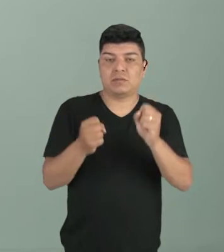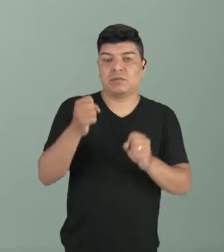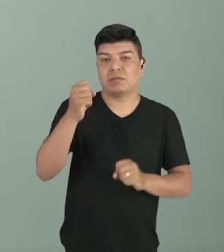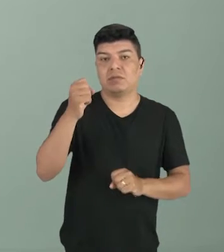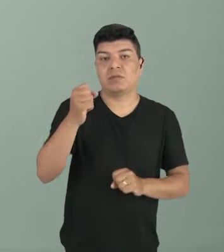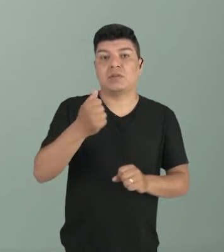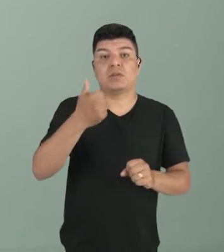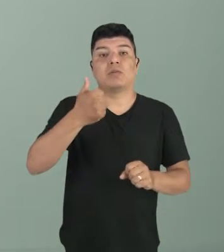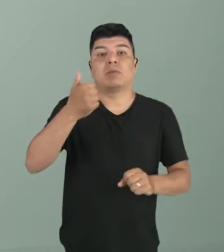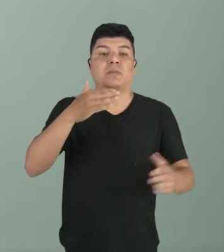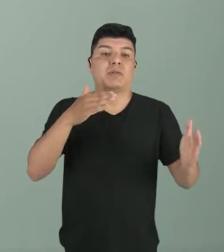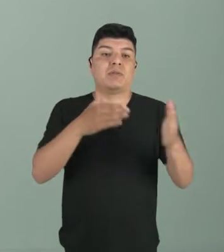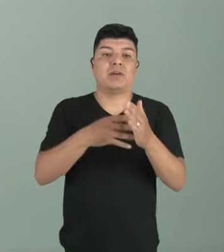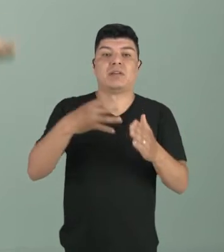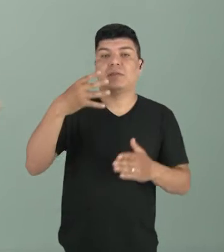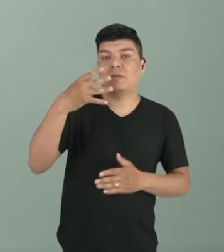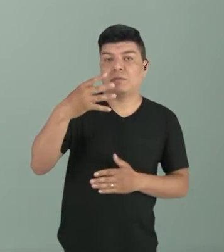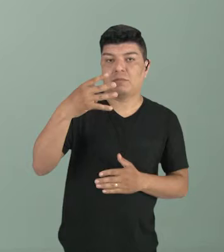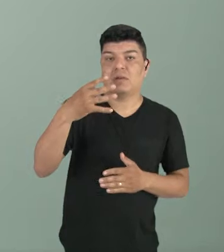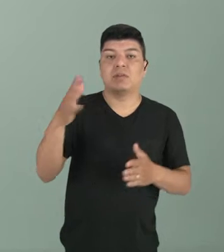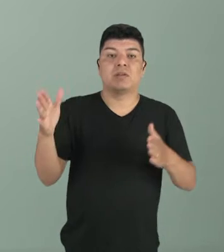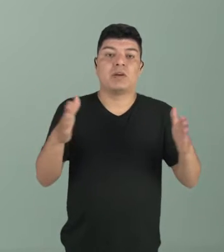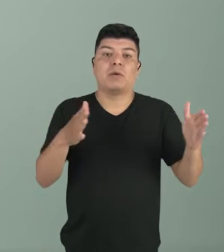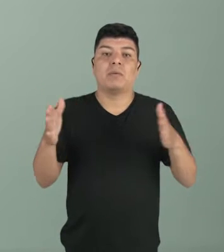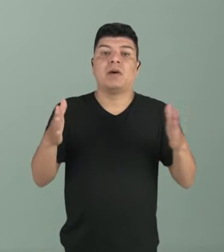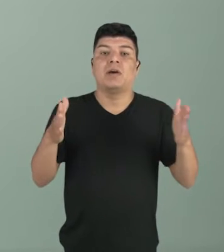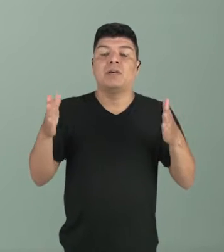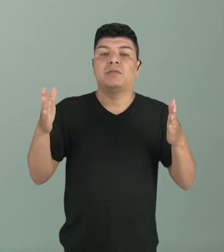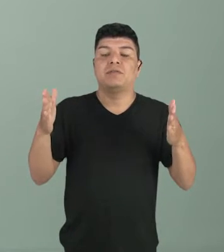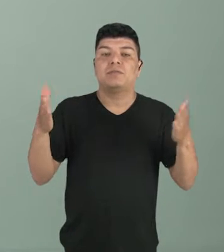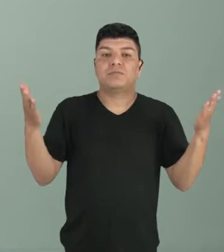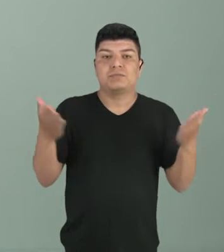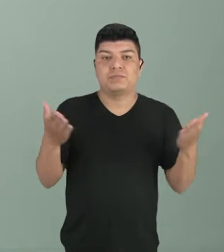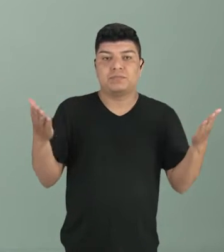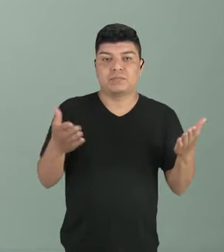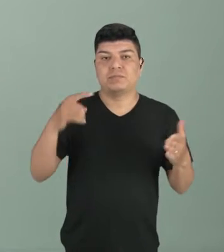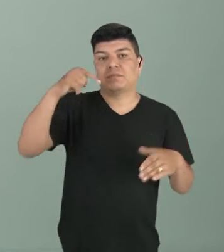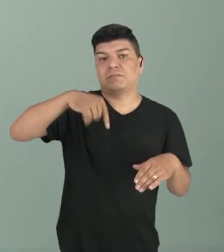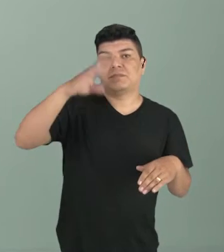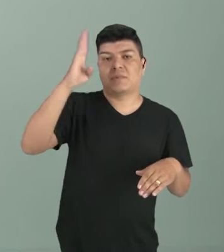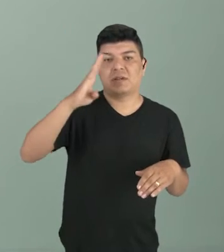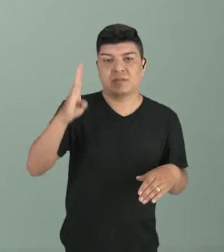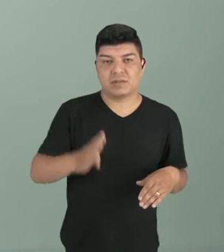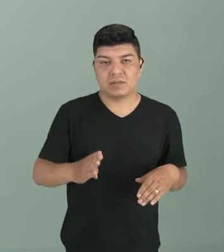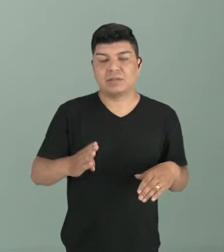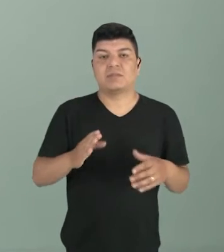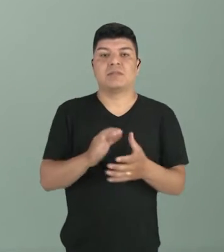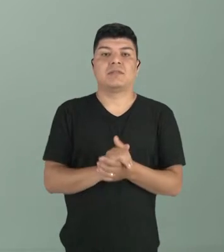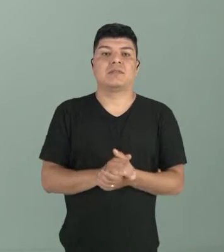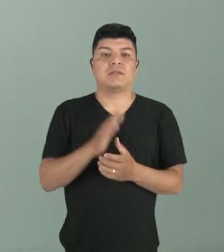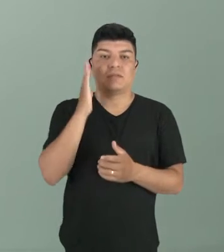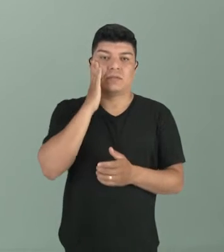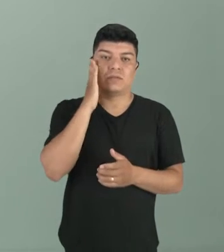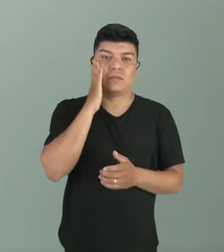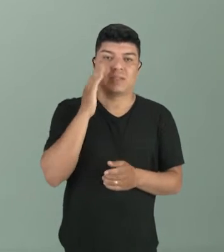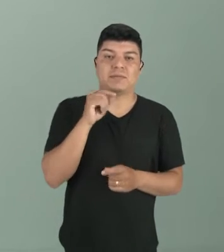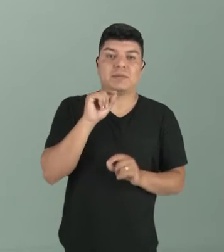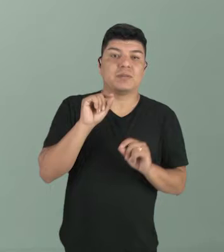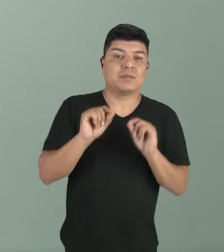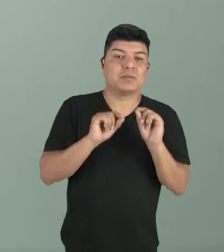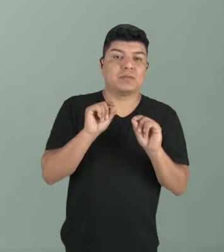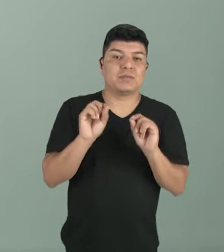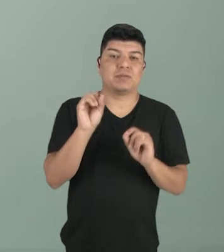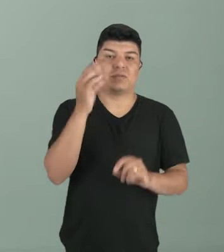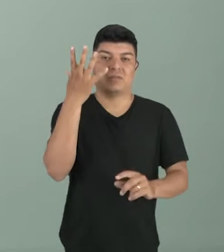primeiro período até o quarto período, que é o período atual de industrialização no território do Brasil, entendendo direitinho o